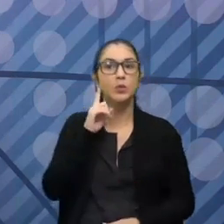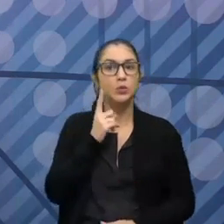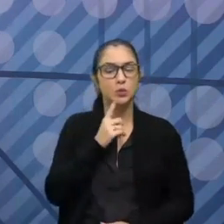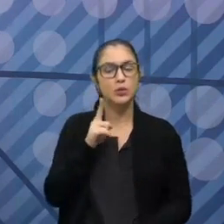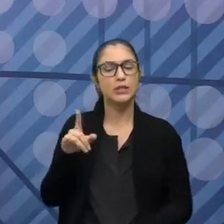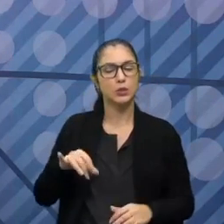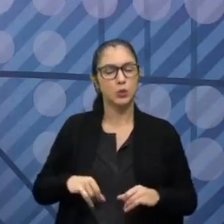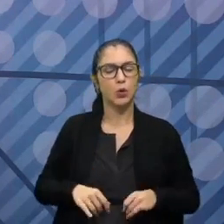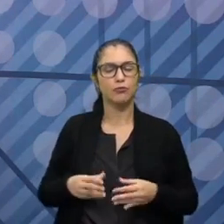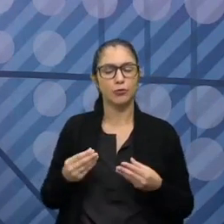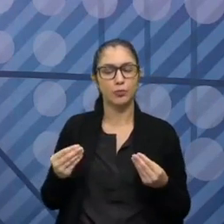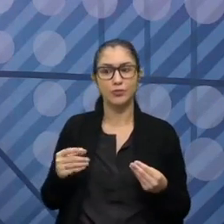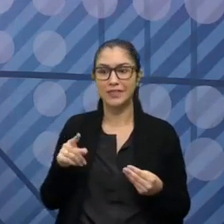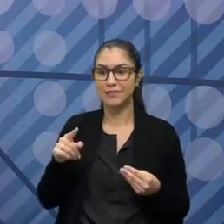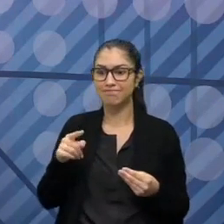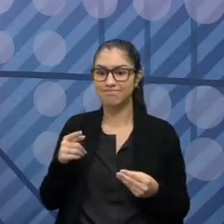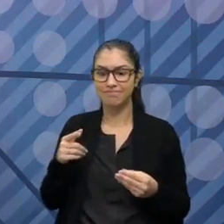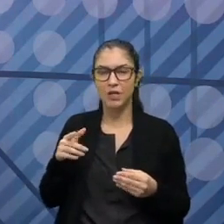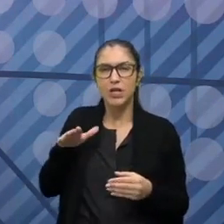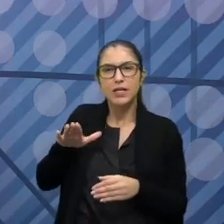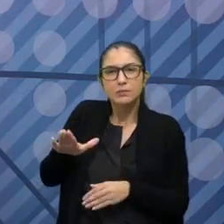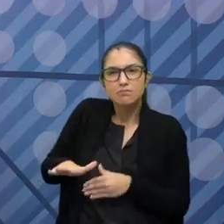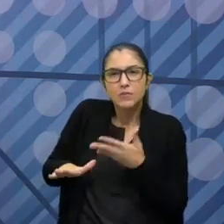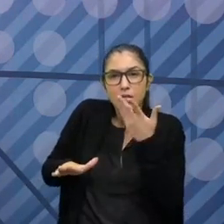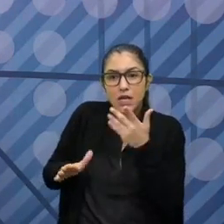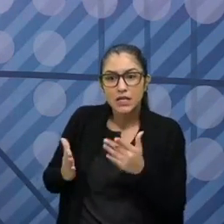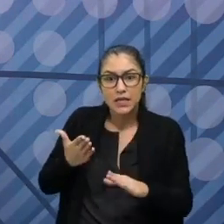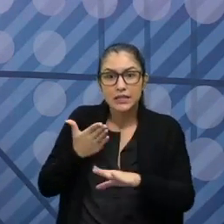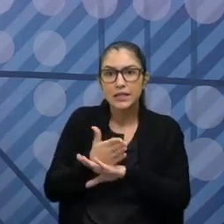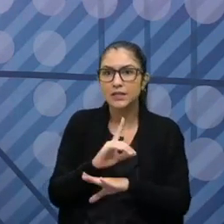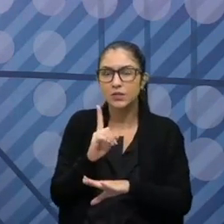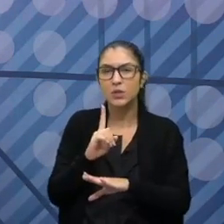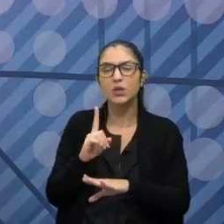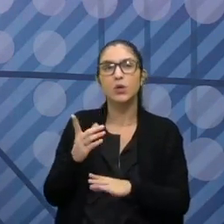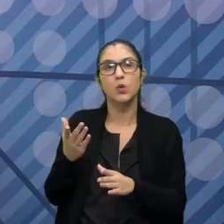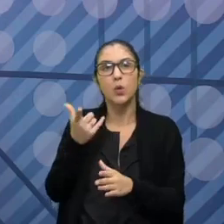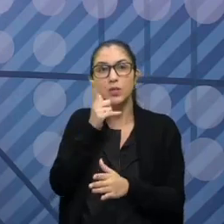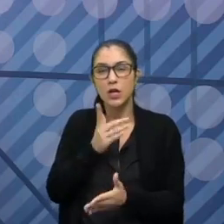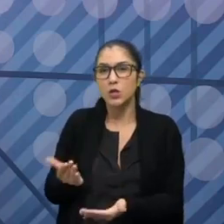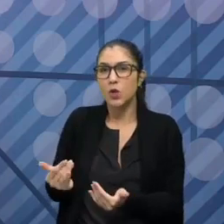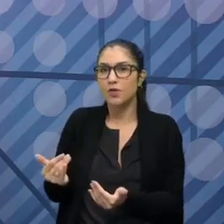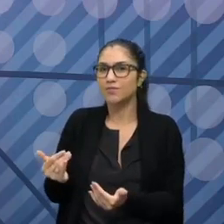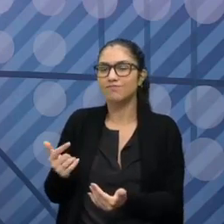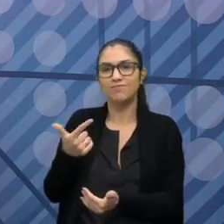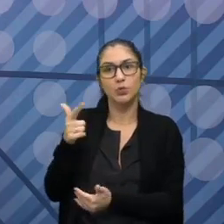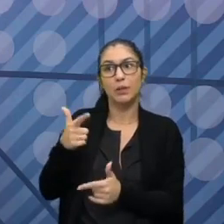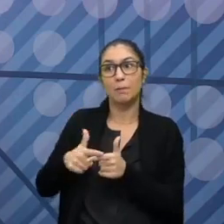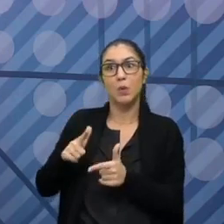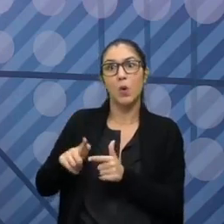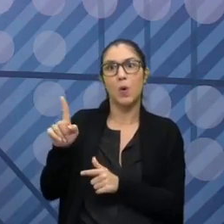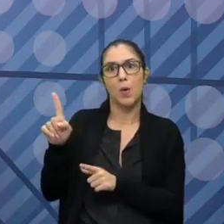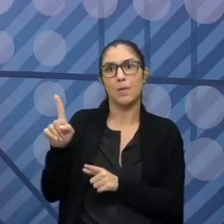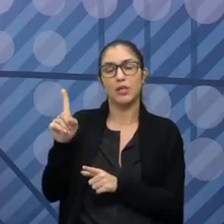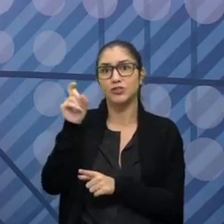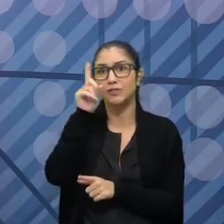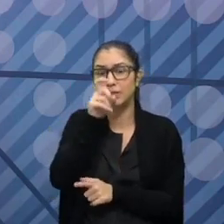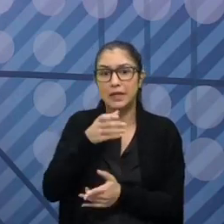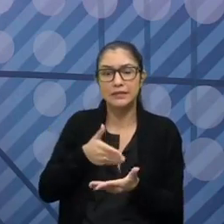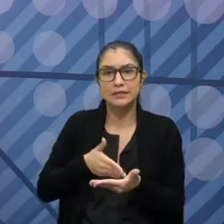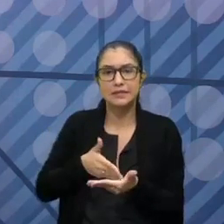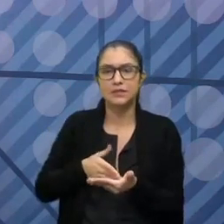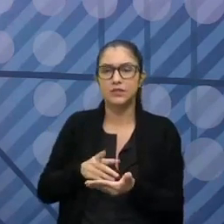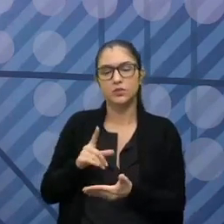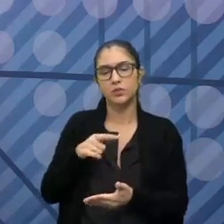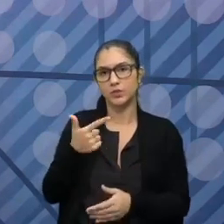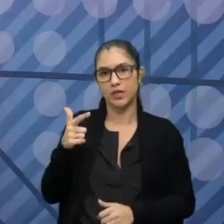surdo sofre bastante quando ele não entra de pequenininho na escola. Os que entram bem pequenininhos, eles não passam por essa dificuldade no